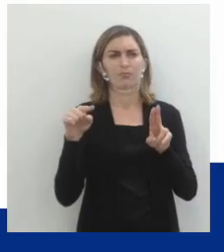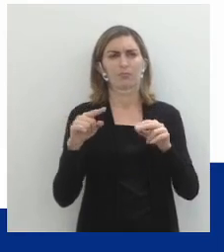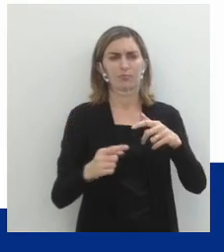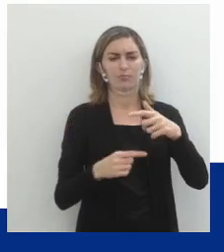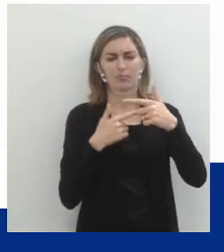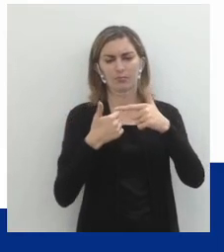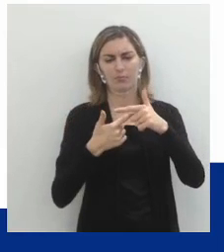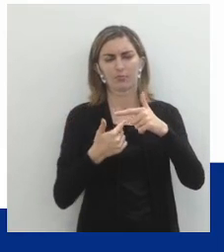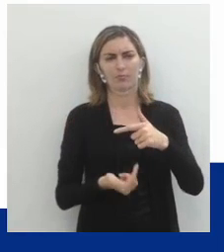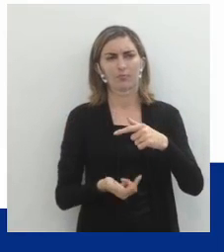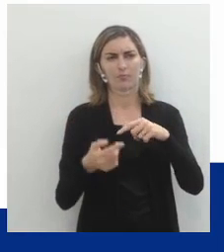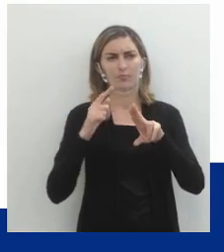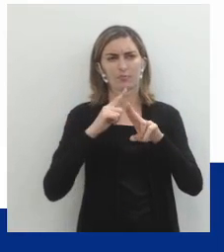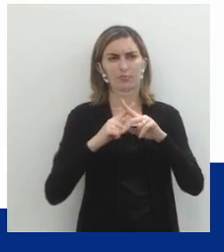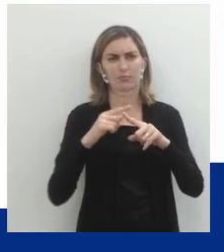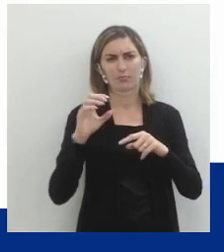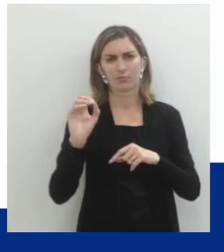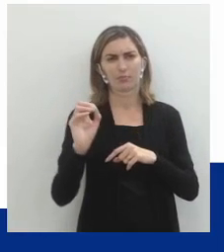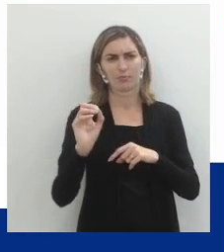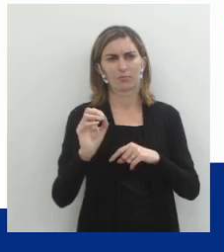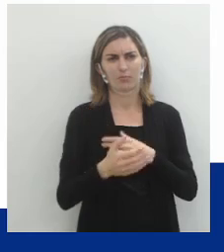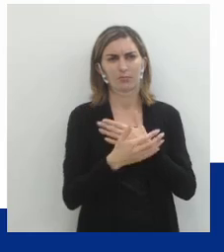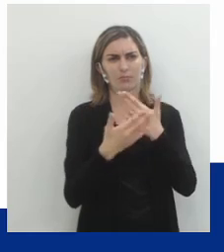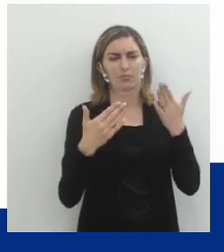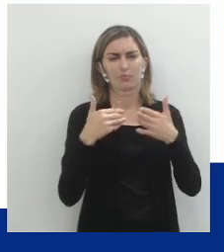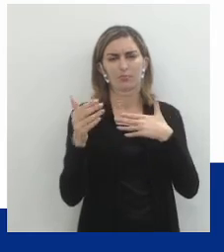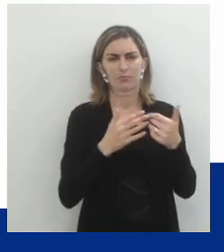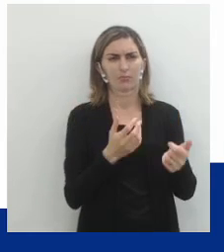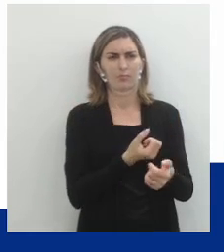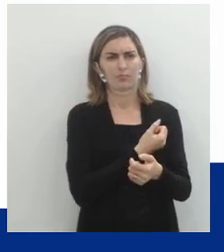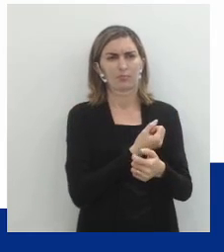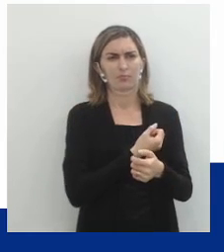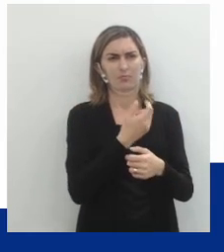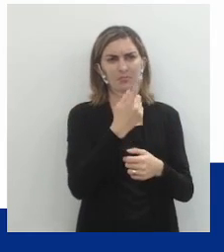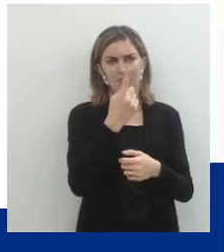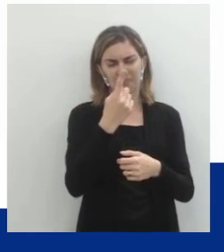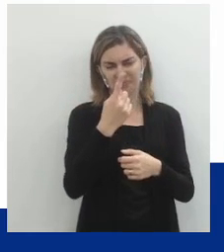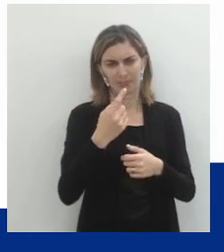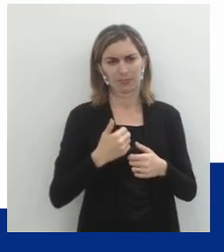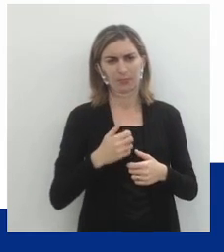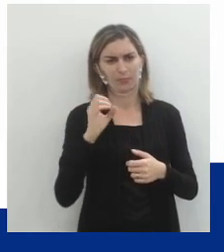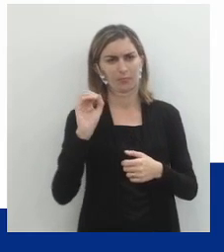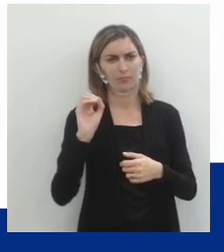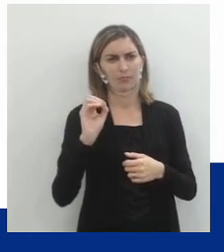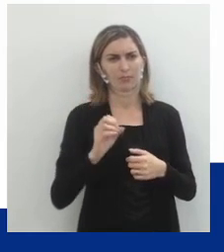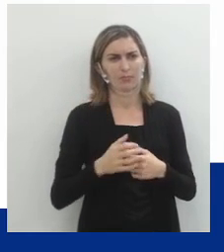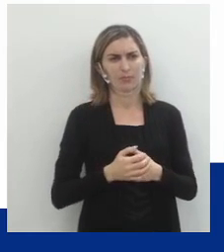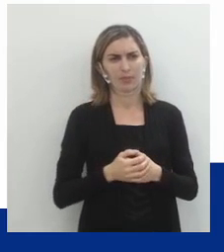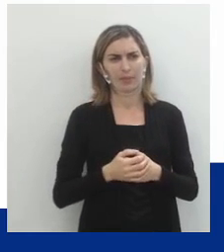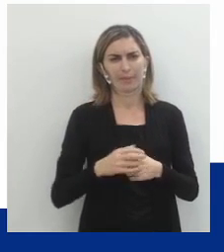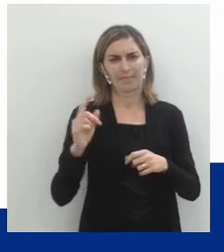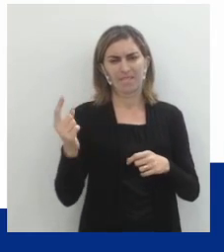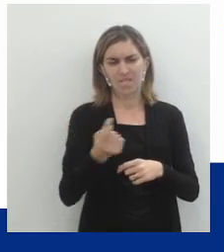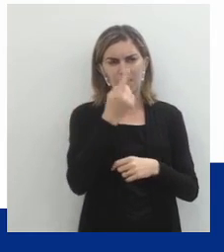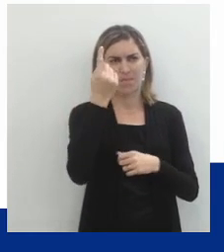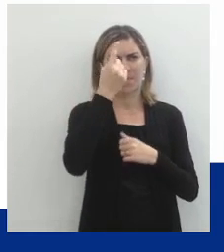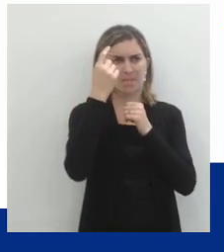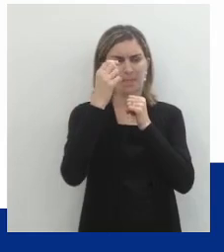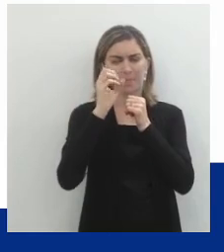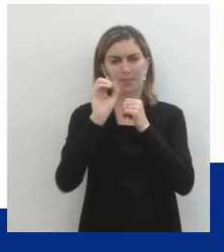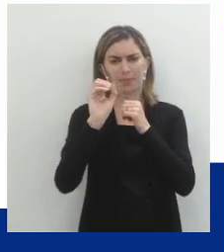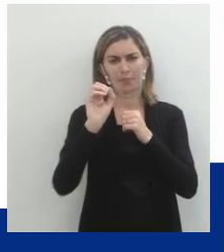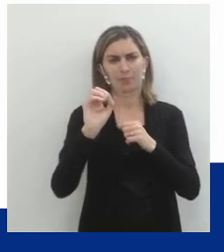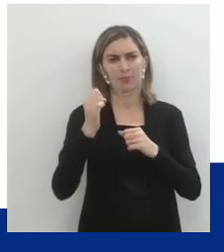sobre 12 vezes 0. Galera, qualquer número, qualquer arco vezes 0 dá 0. Então eu tenho assim, altura em